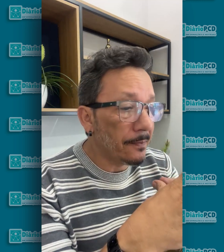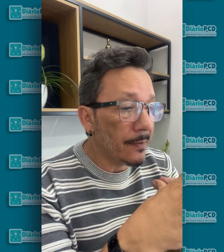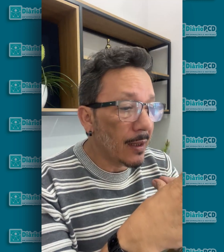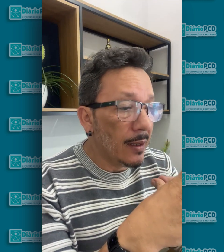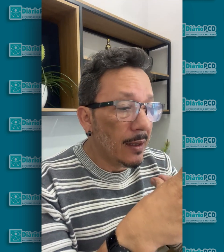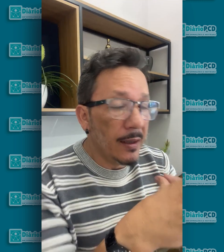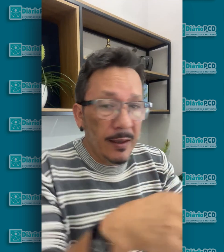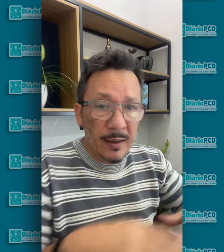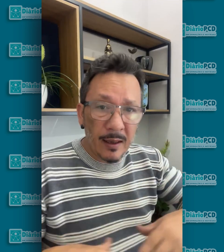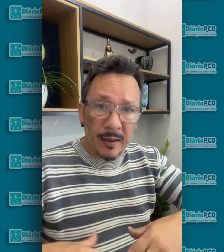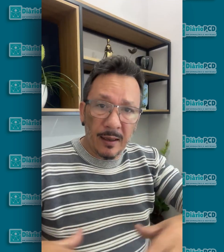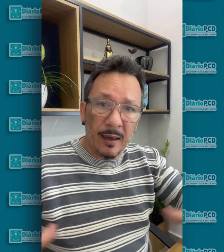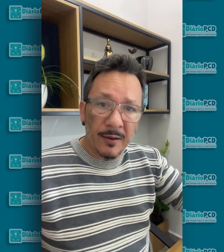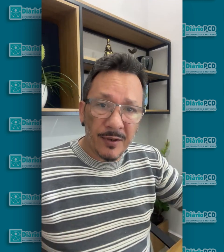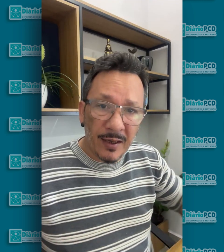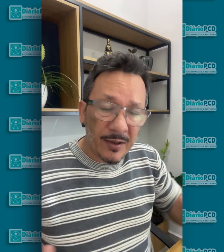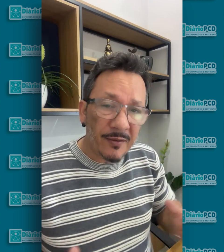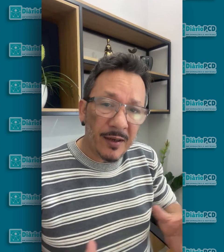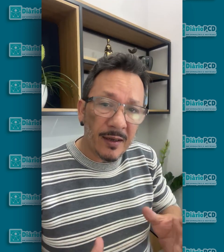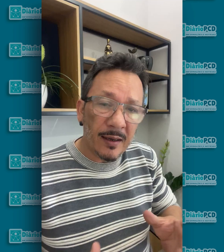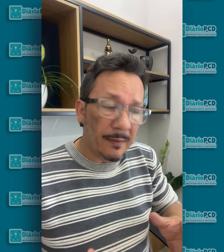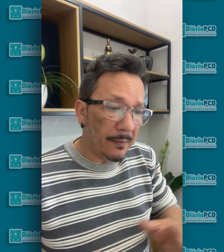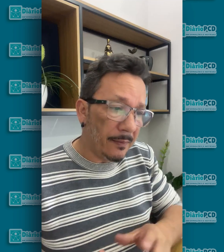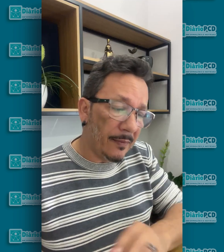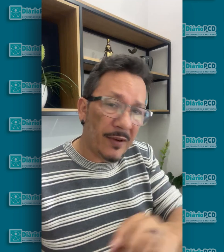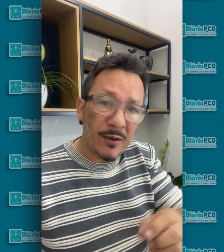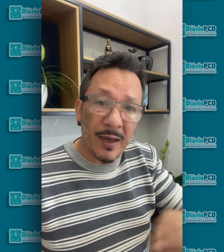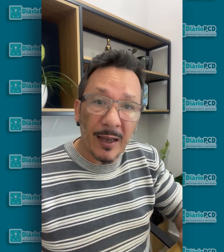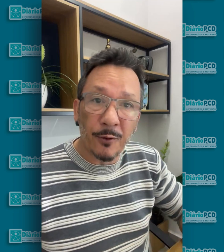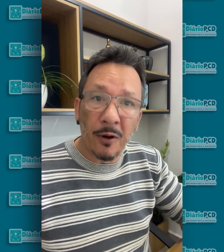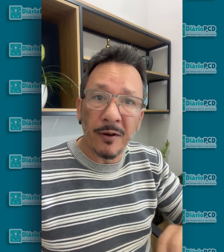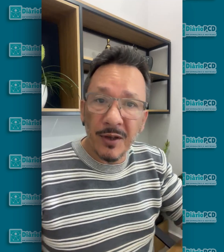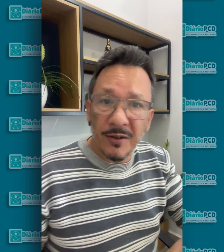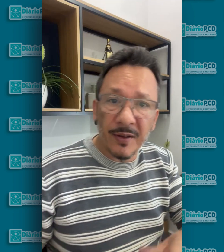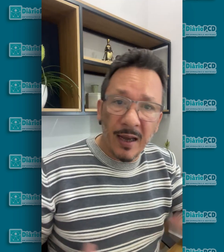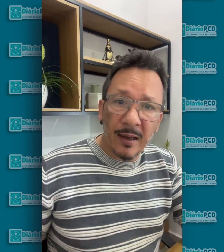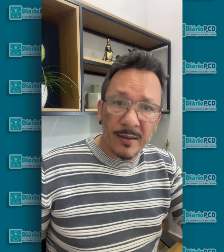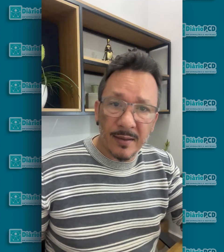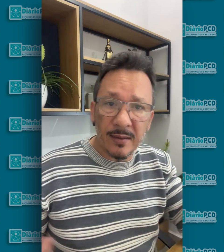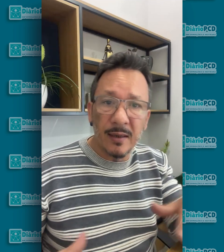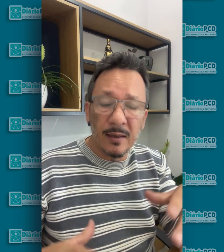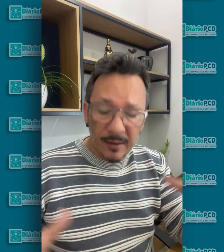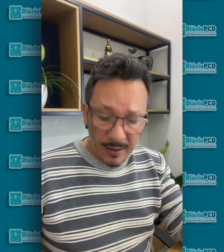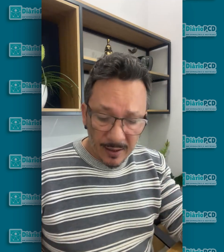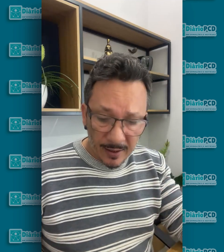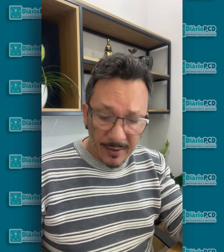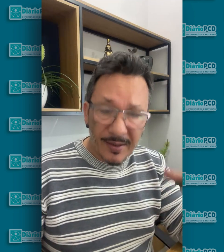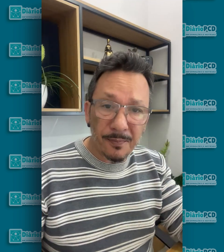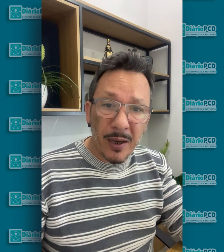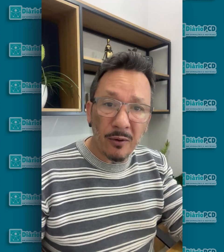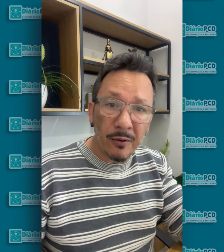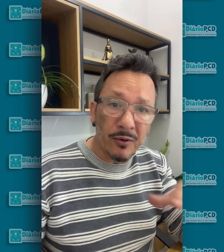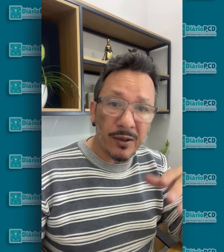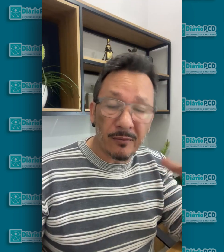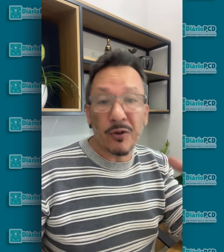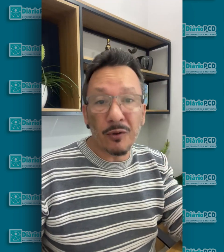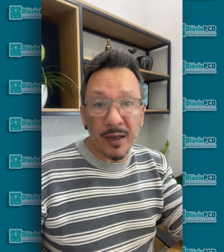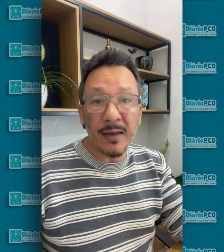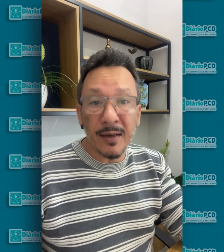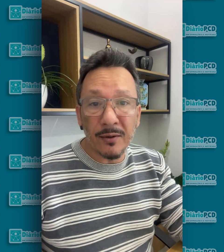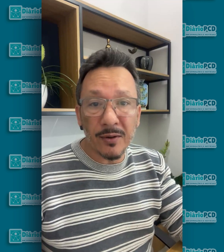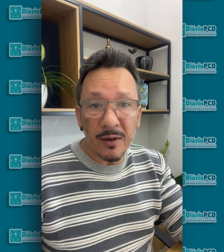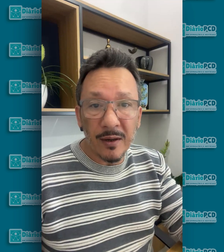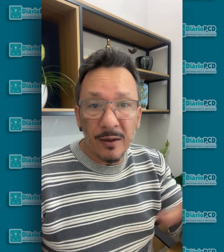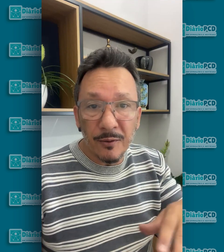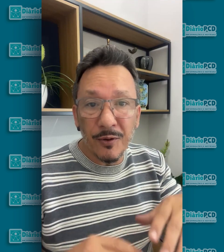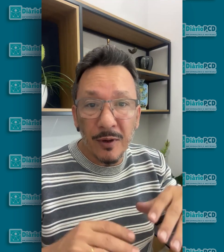funcionamento e a entidade deveria fazer um relatório de atividades, que ela desempenhou nos seus